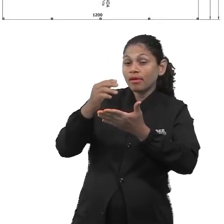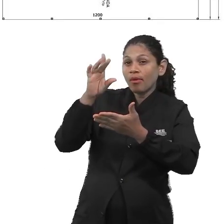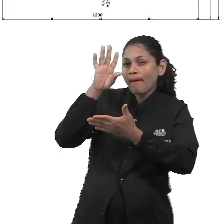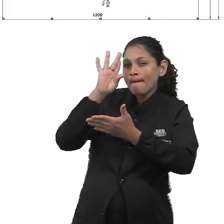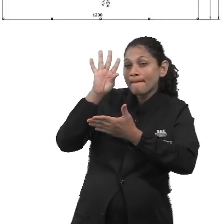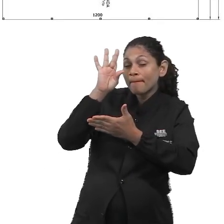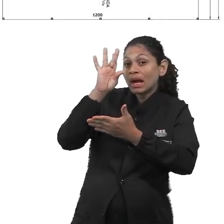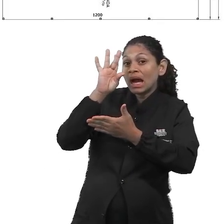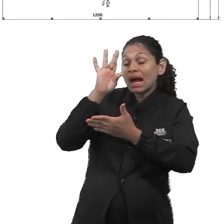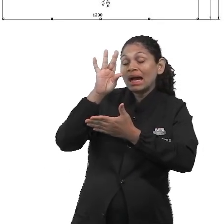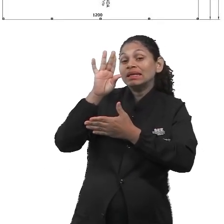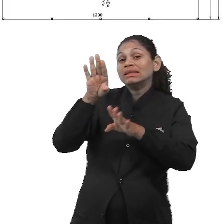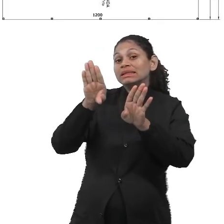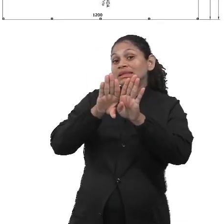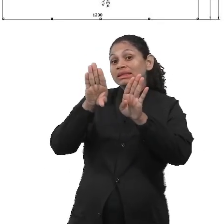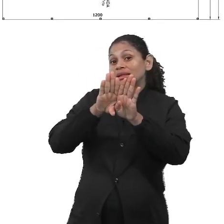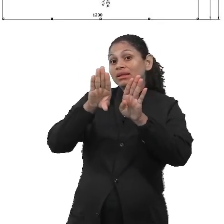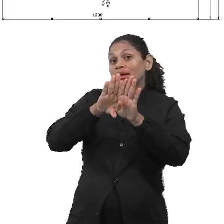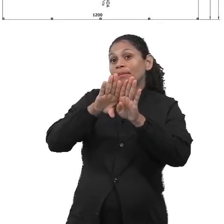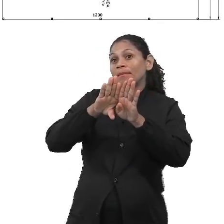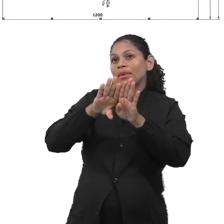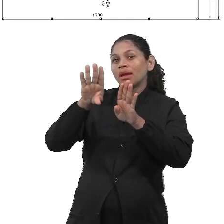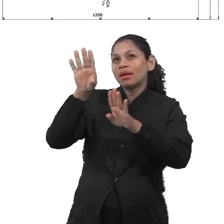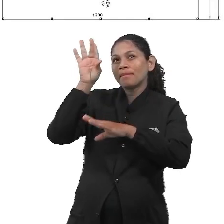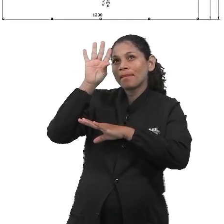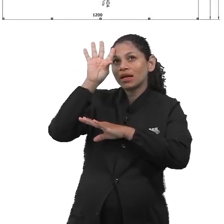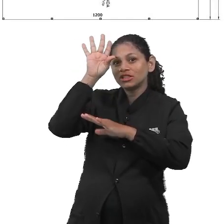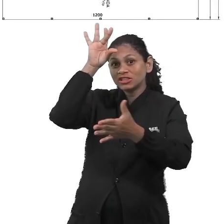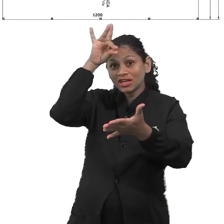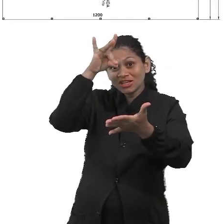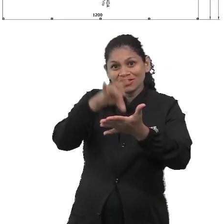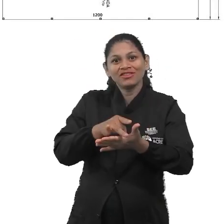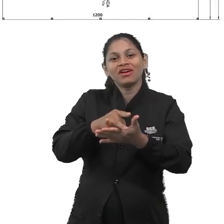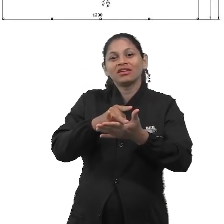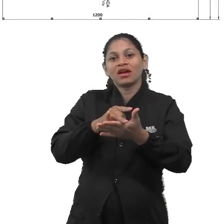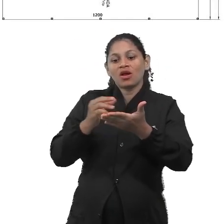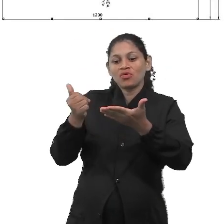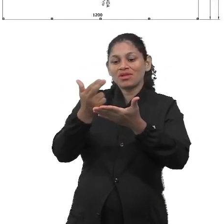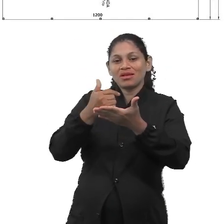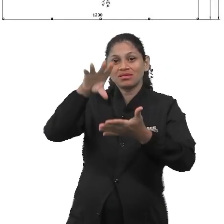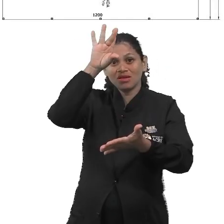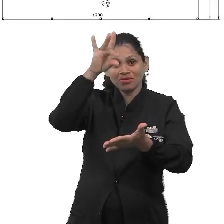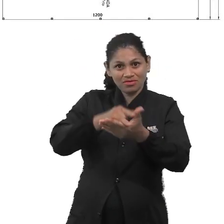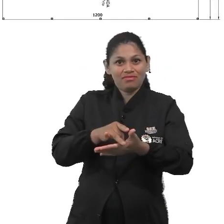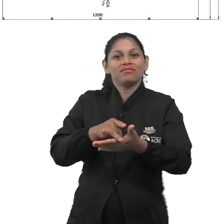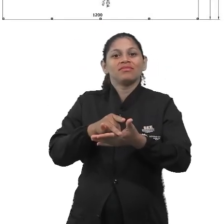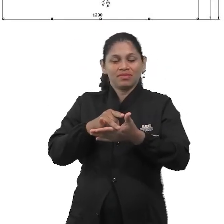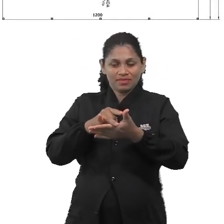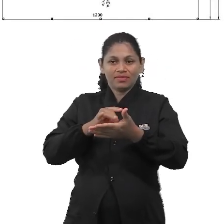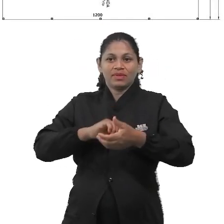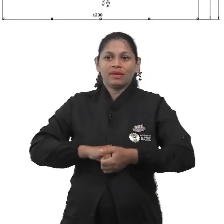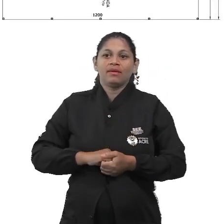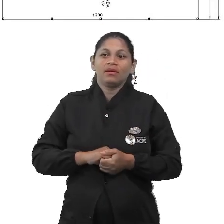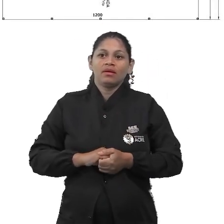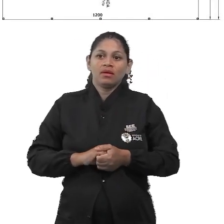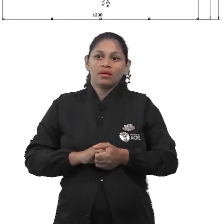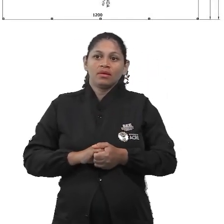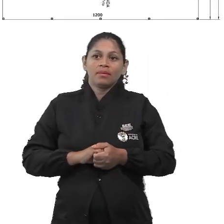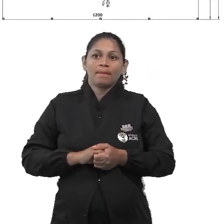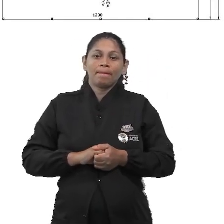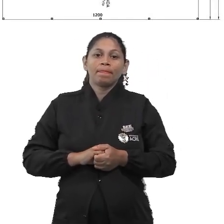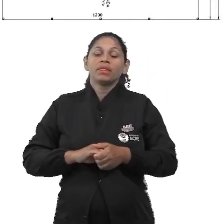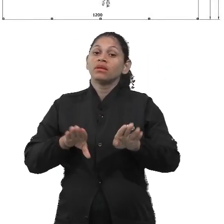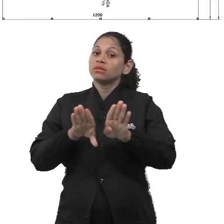no formato real, que a gente chama aqui de imagem bidimensional, ou seja, tem comprimento e tem largura. E finalmente, não